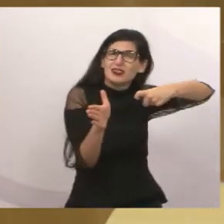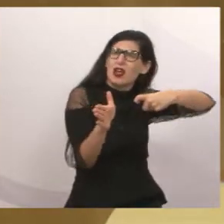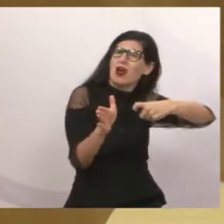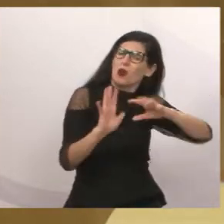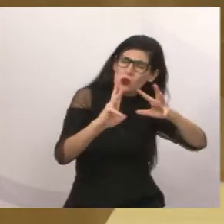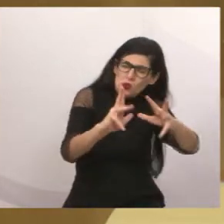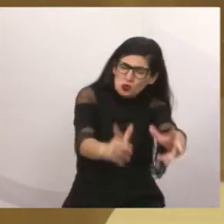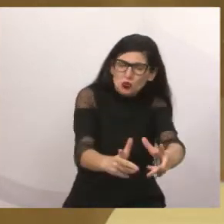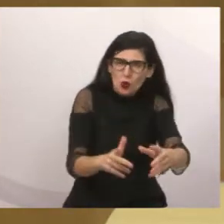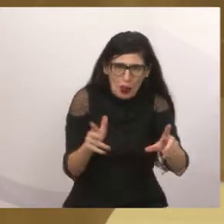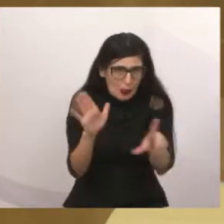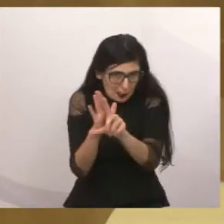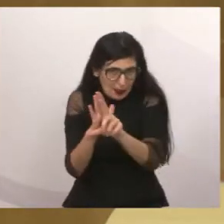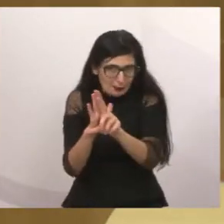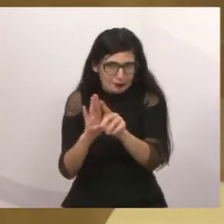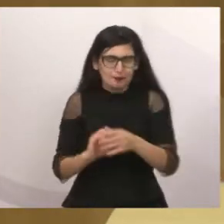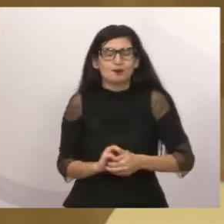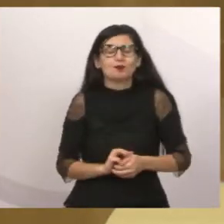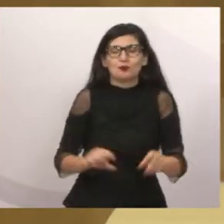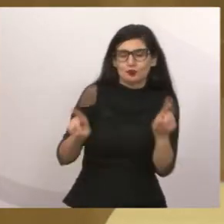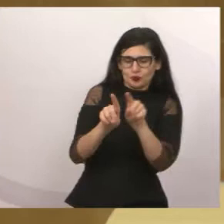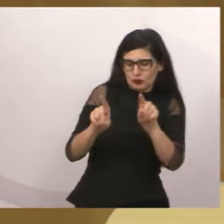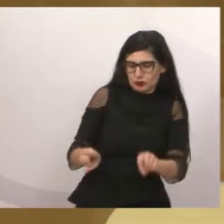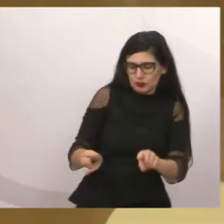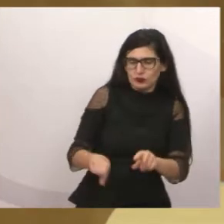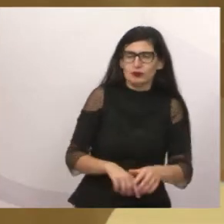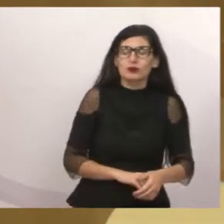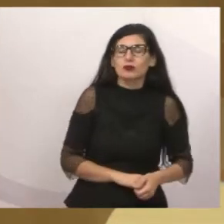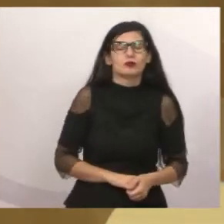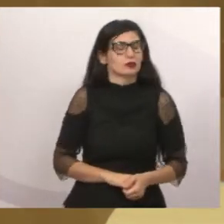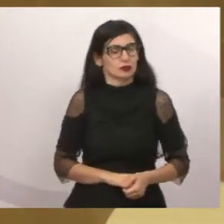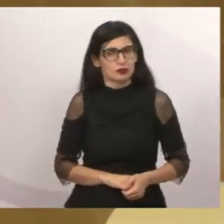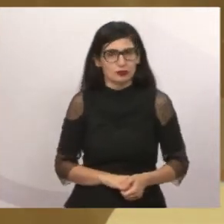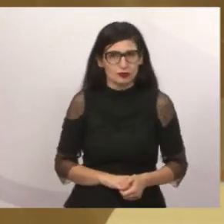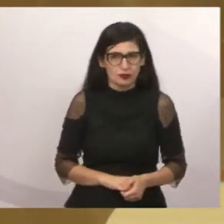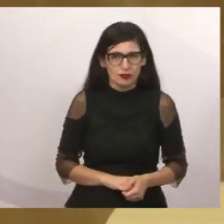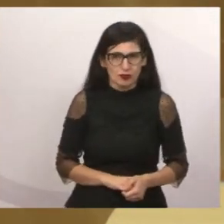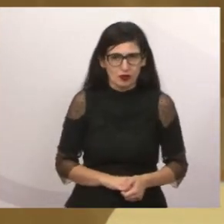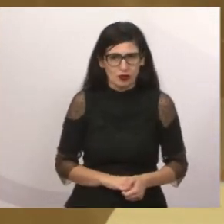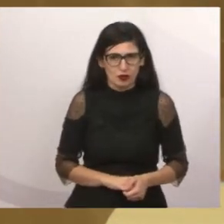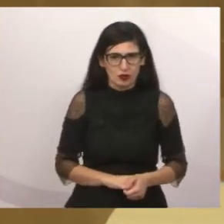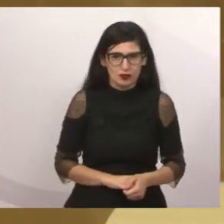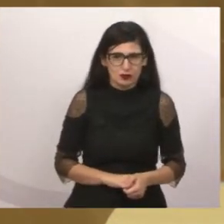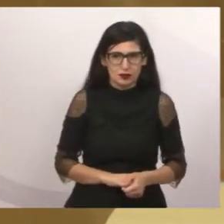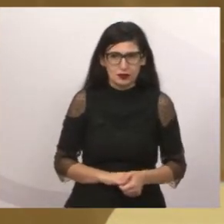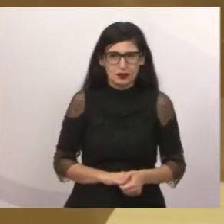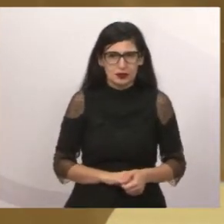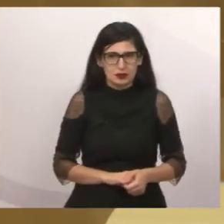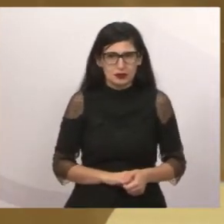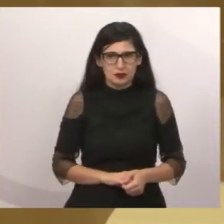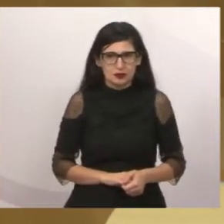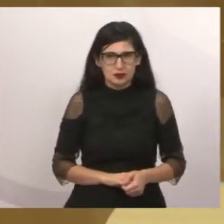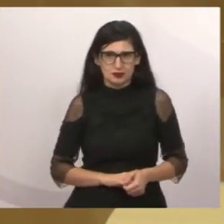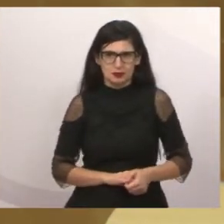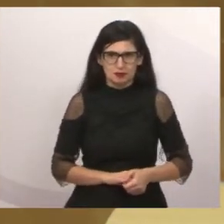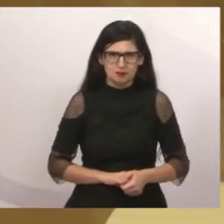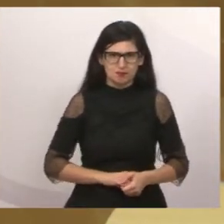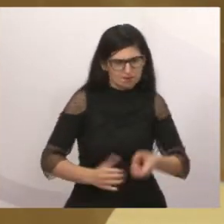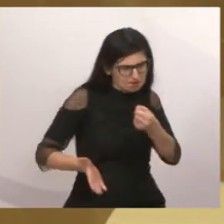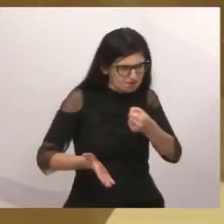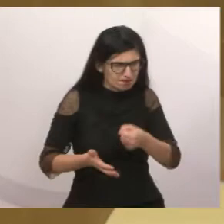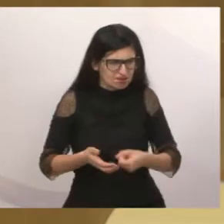serviço de um órgão público. E é uma exigência que tanto